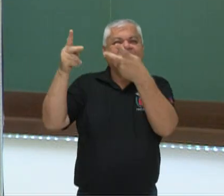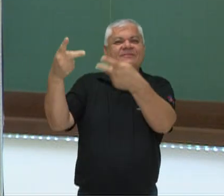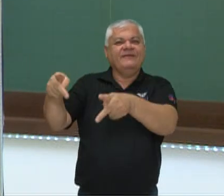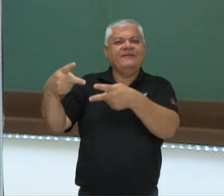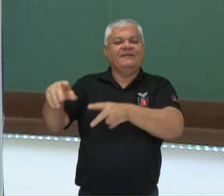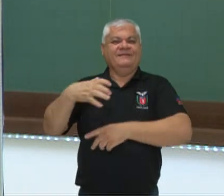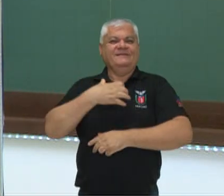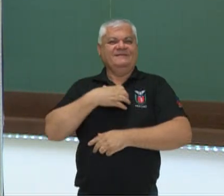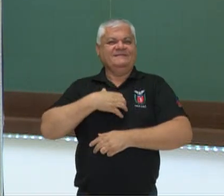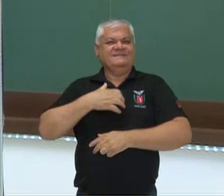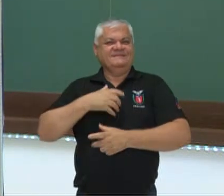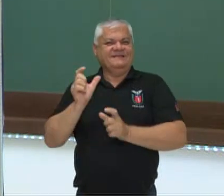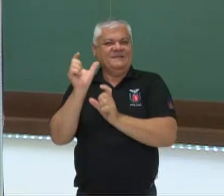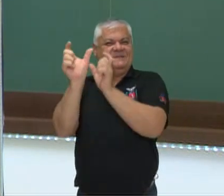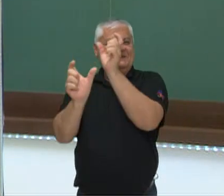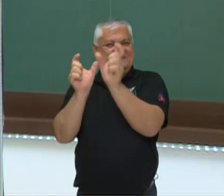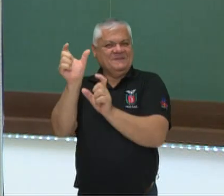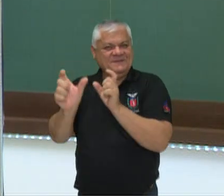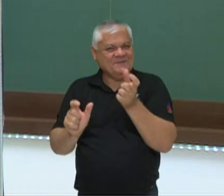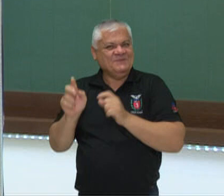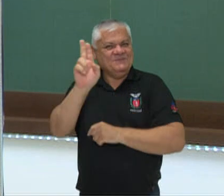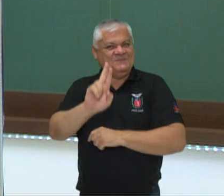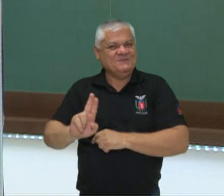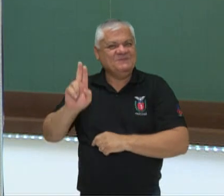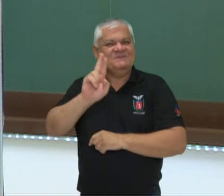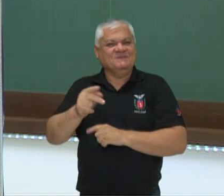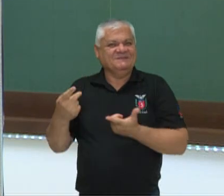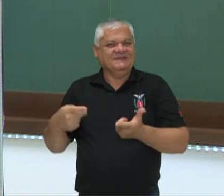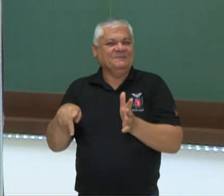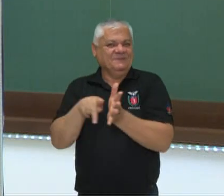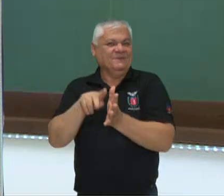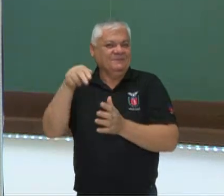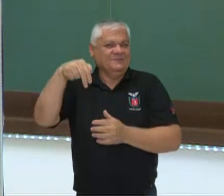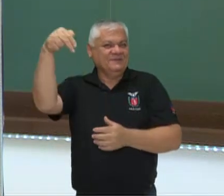muito específica no Brasil.